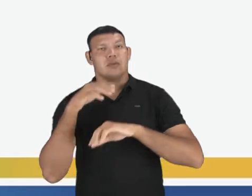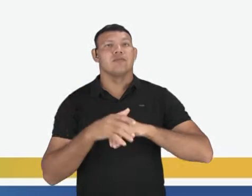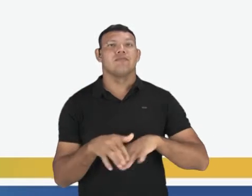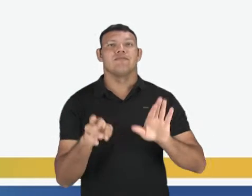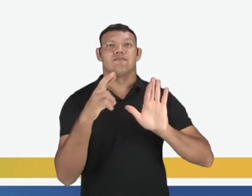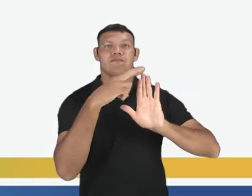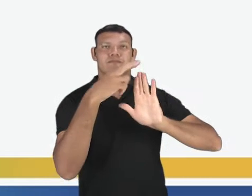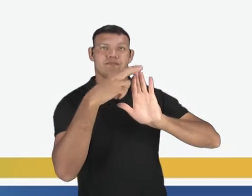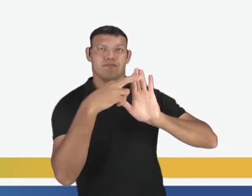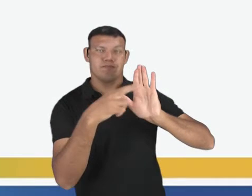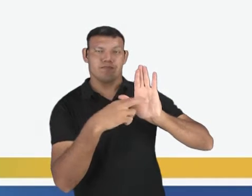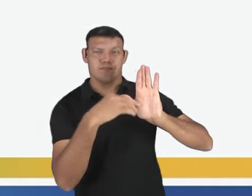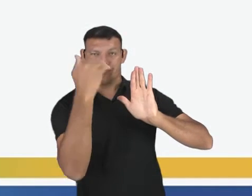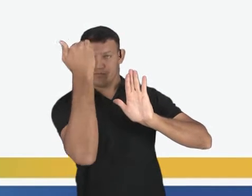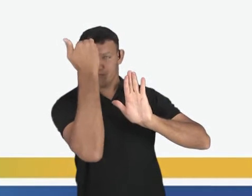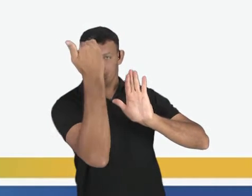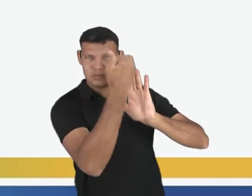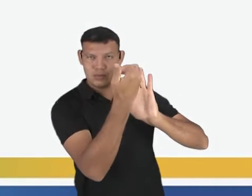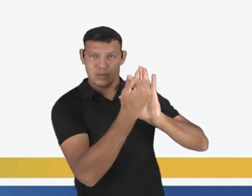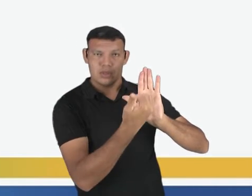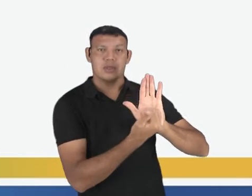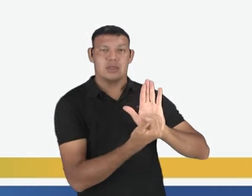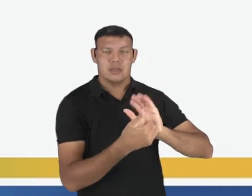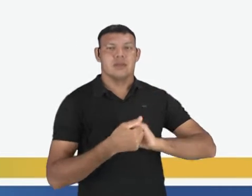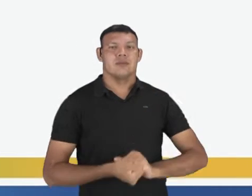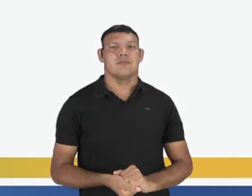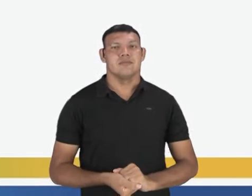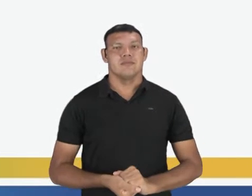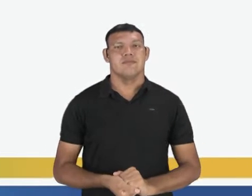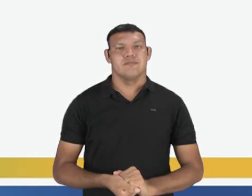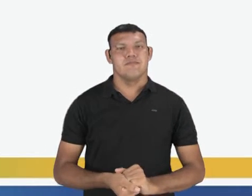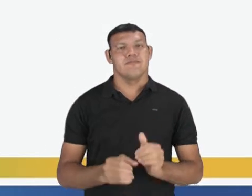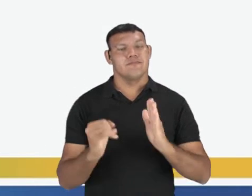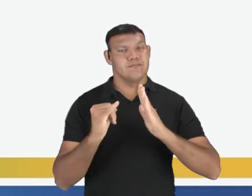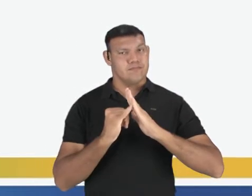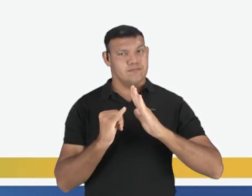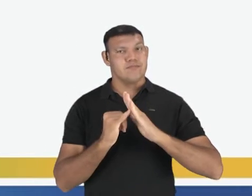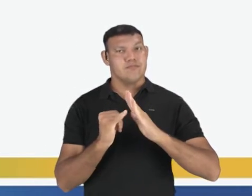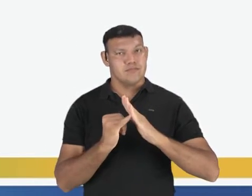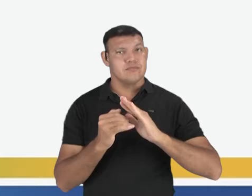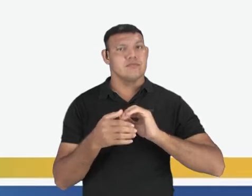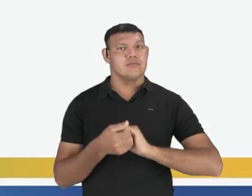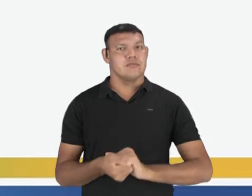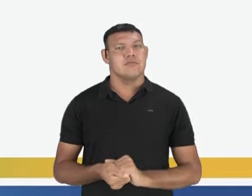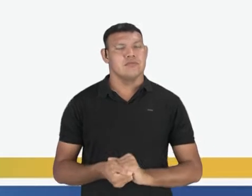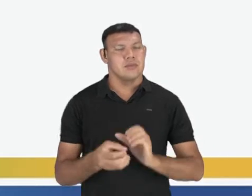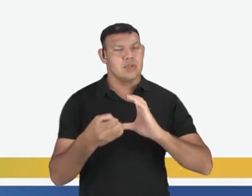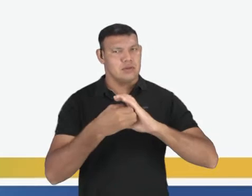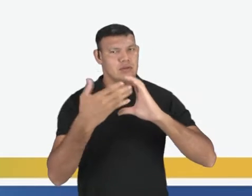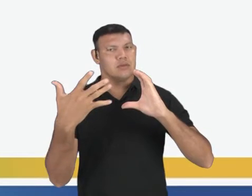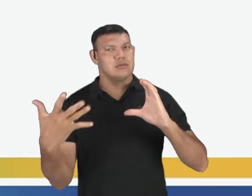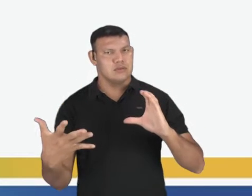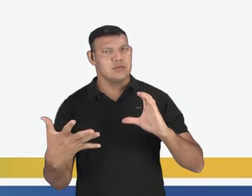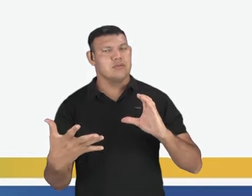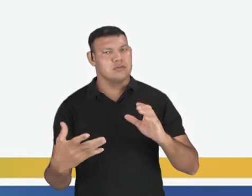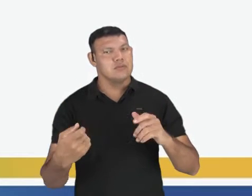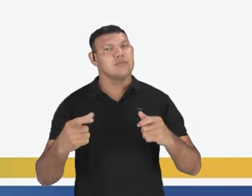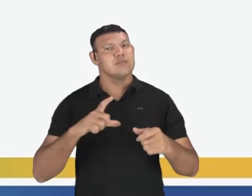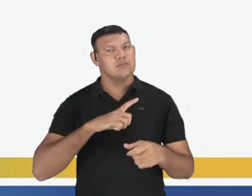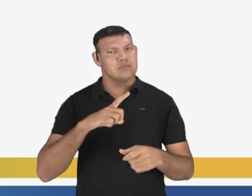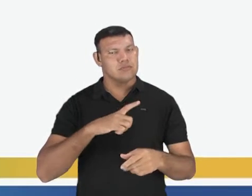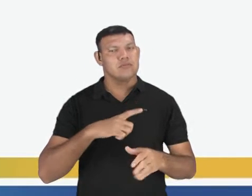aí, essas instituições, elas vêm, com essa característica